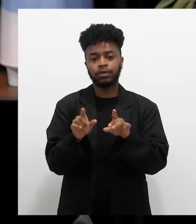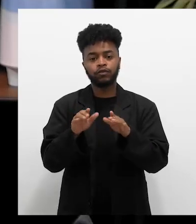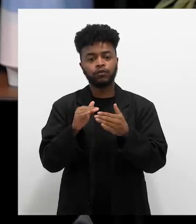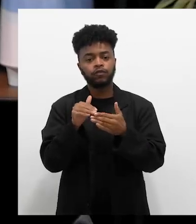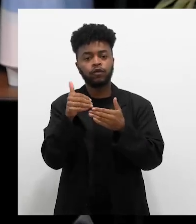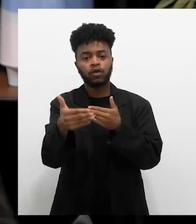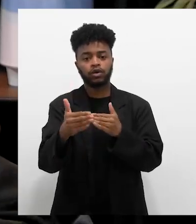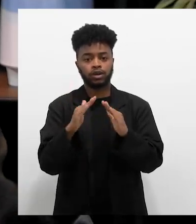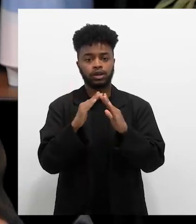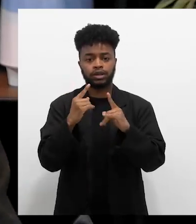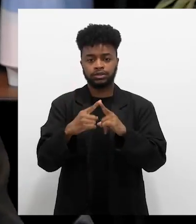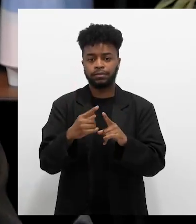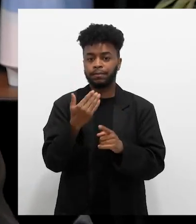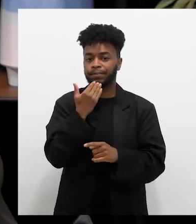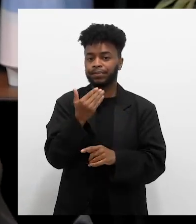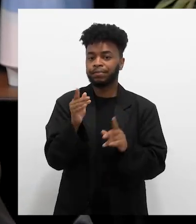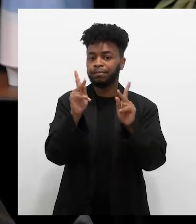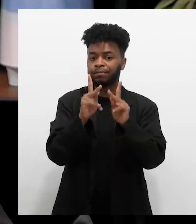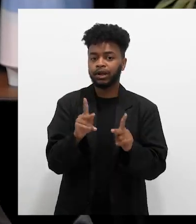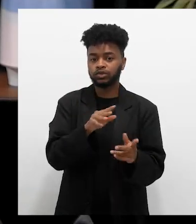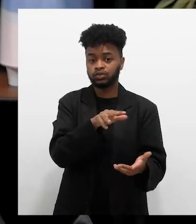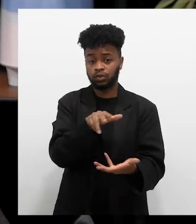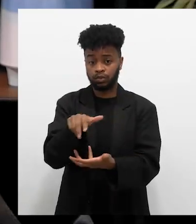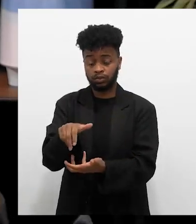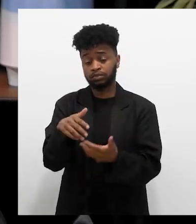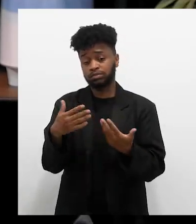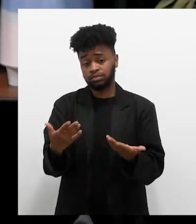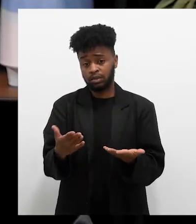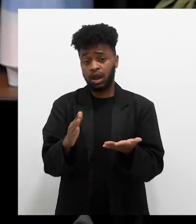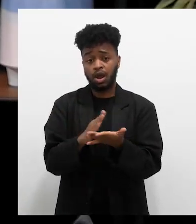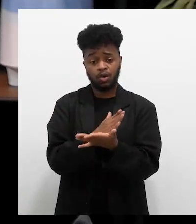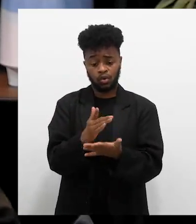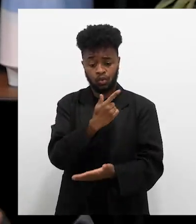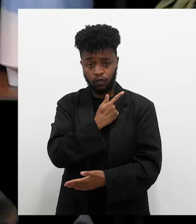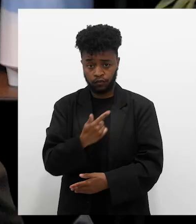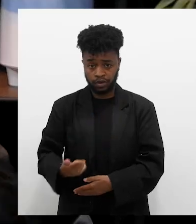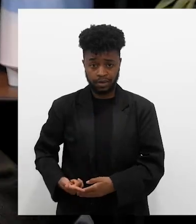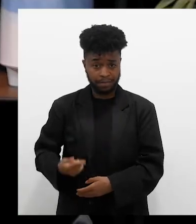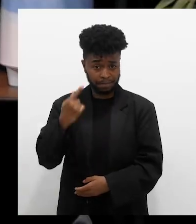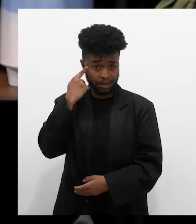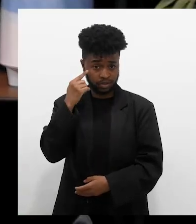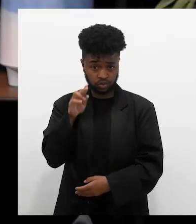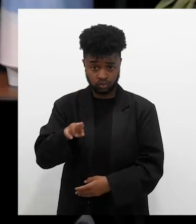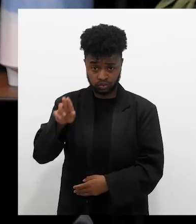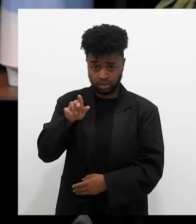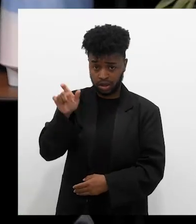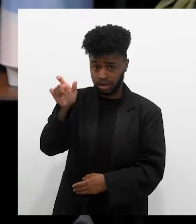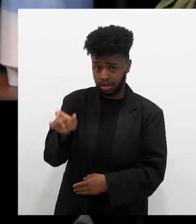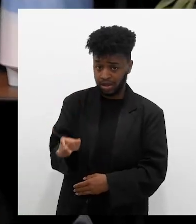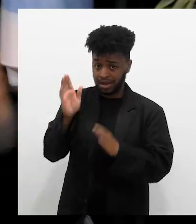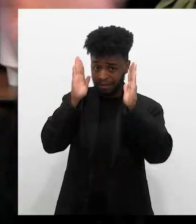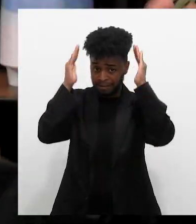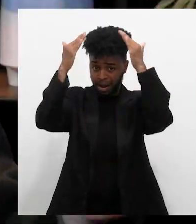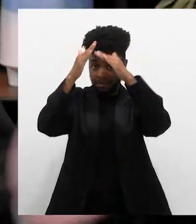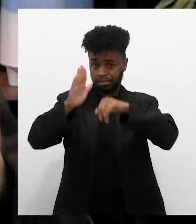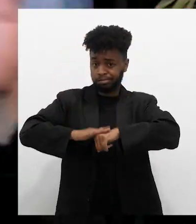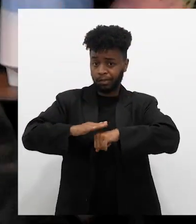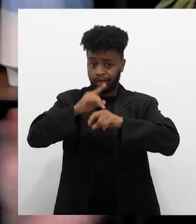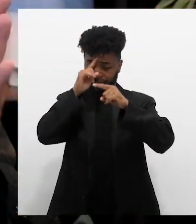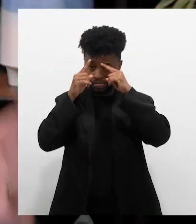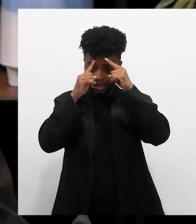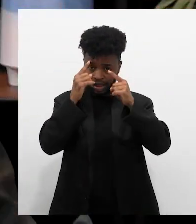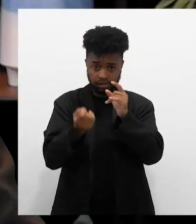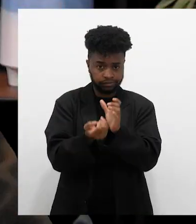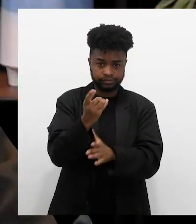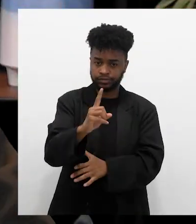paz externa, a paz mundial. Então não pensem alguns governantes que vão instrumentalizar o Papa para suas próprias